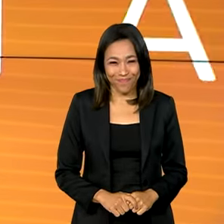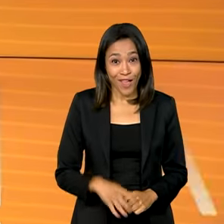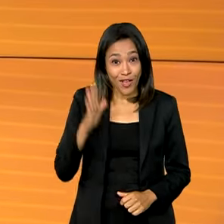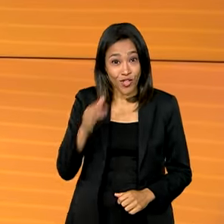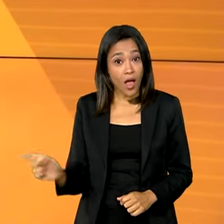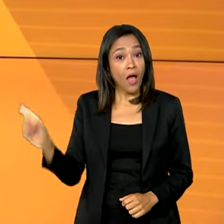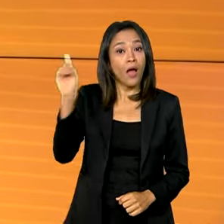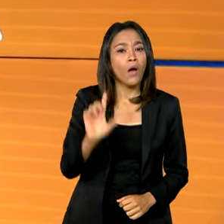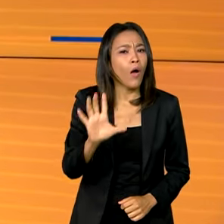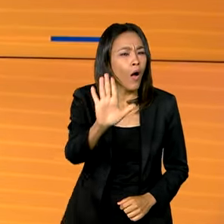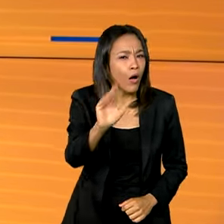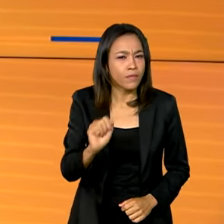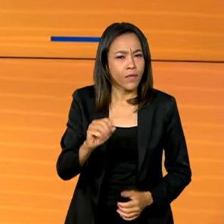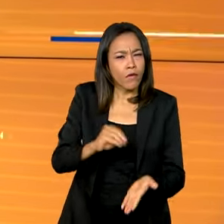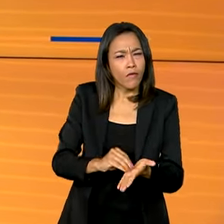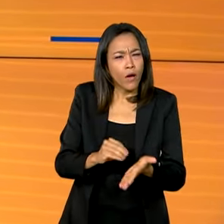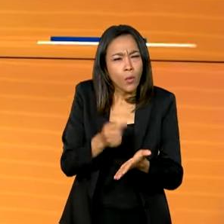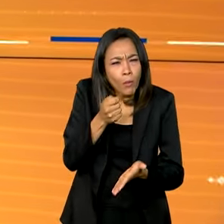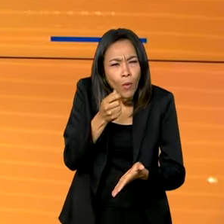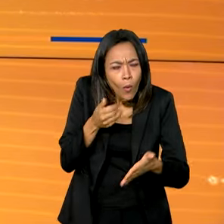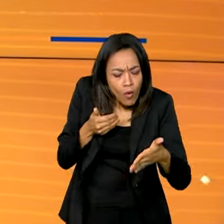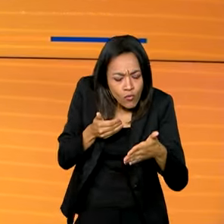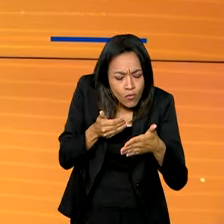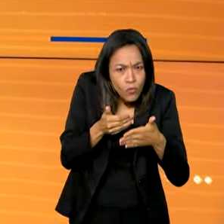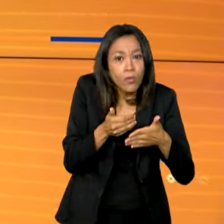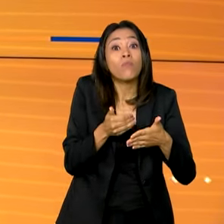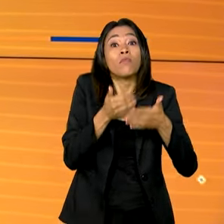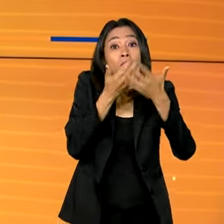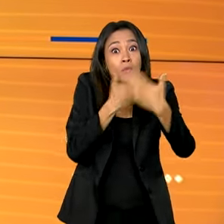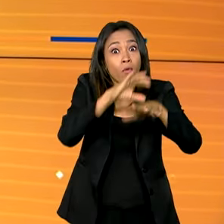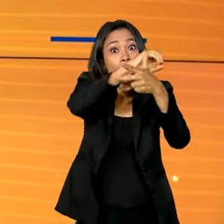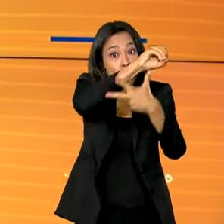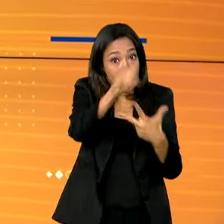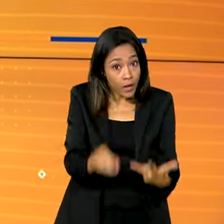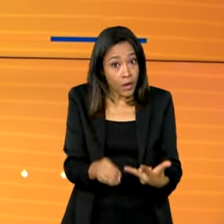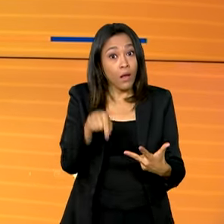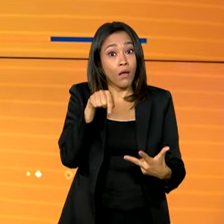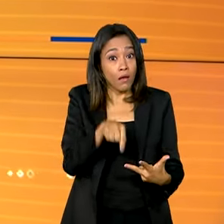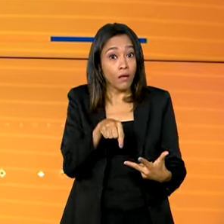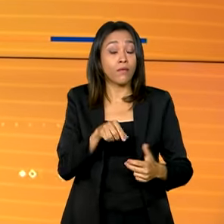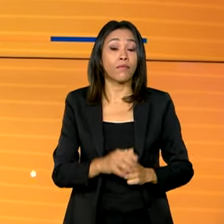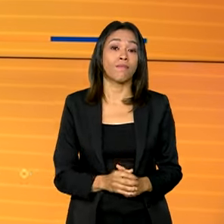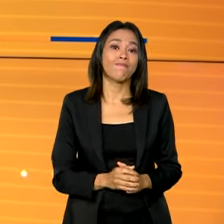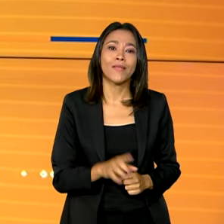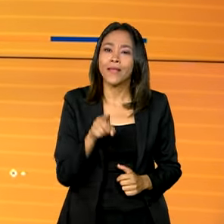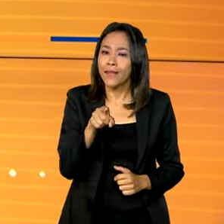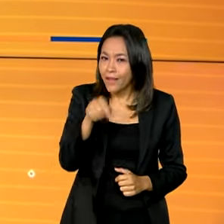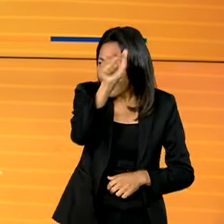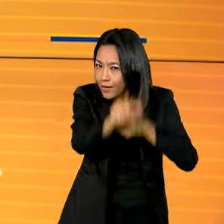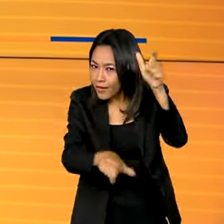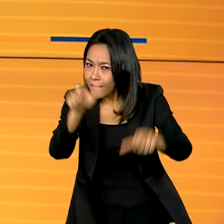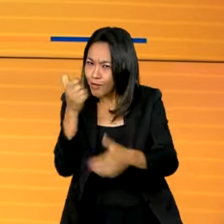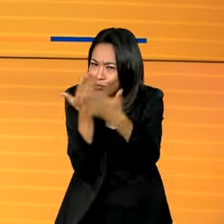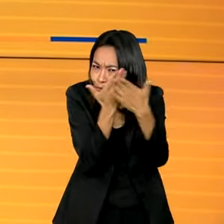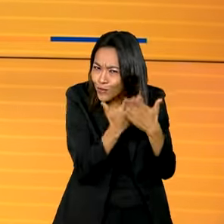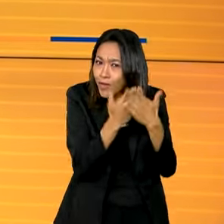Estamos de volta e olha, faltam poucos dias para o Enem, o Exame Nacional do Ensino Médio. E o estudante que